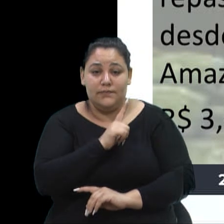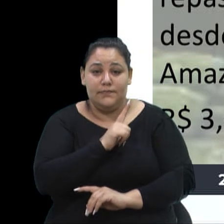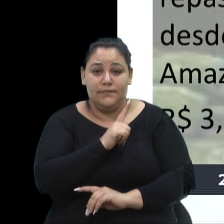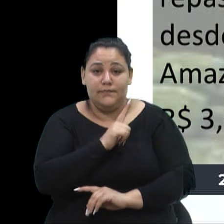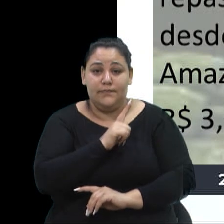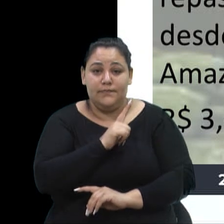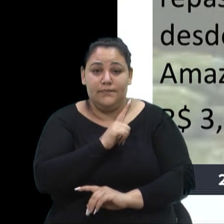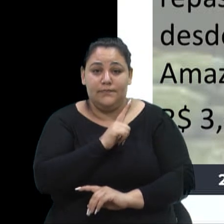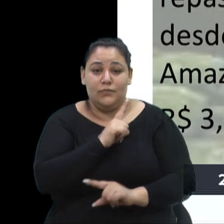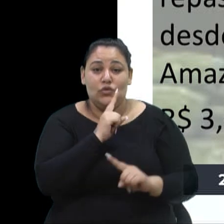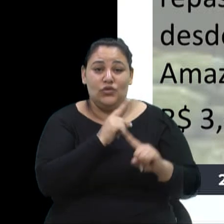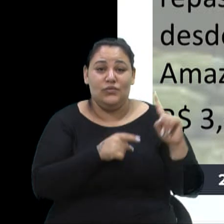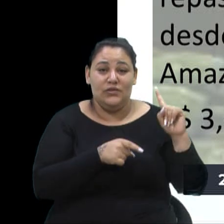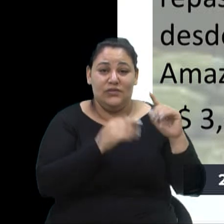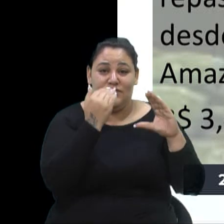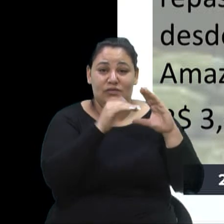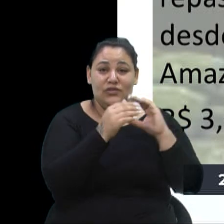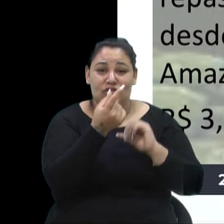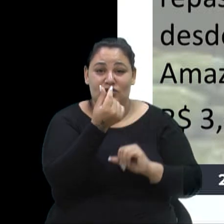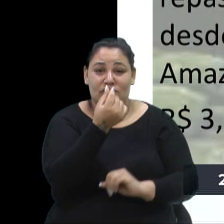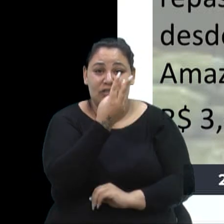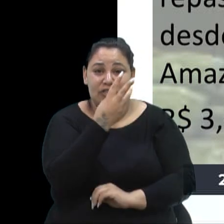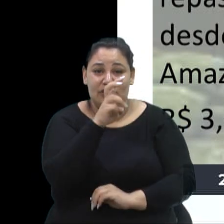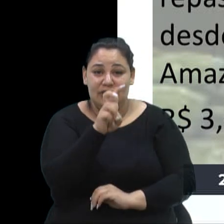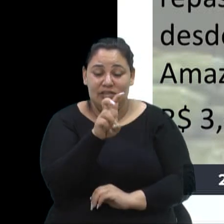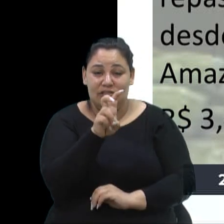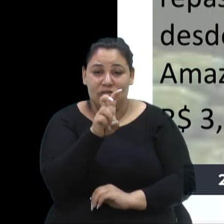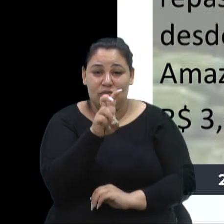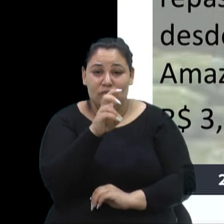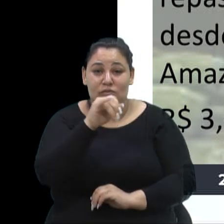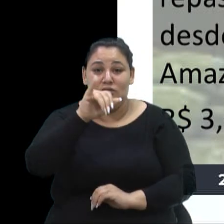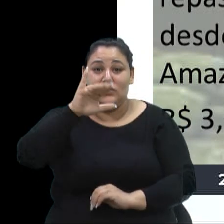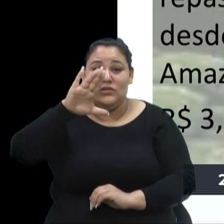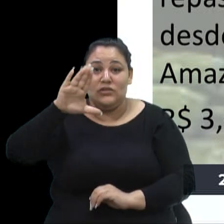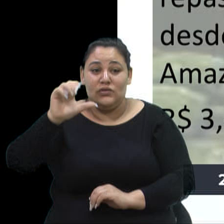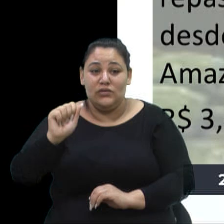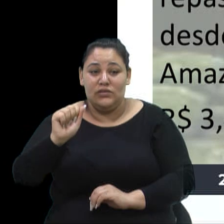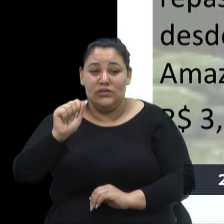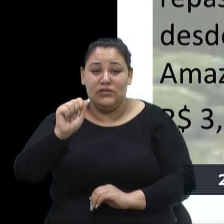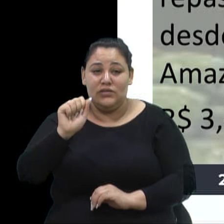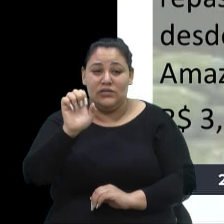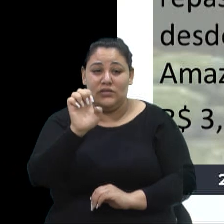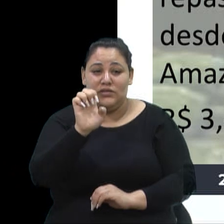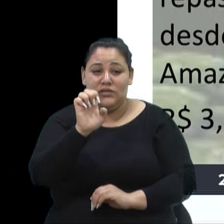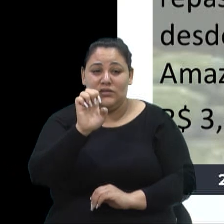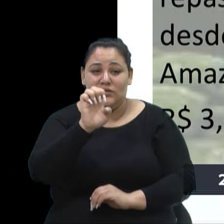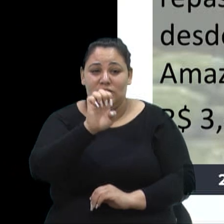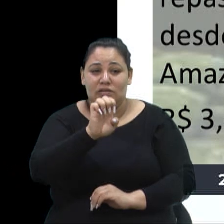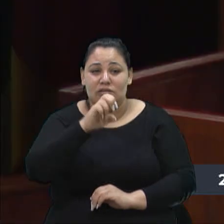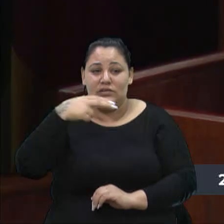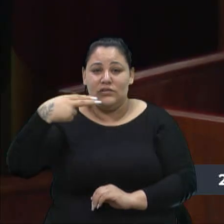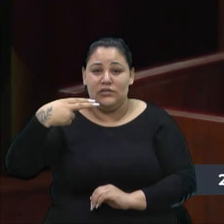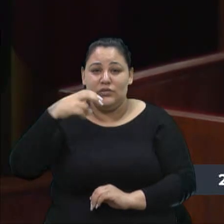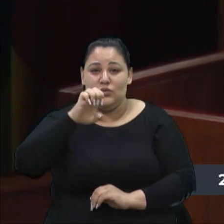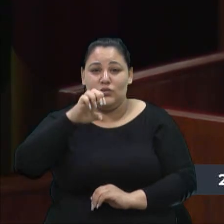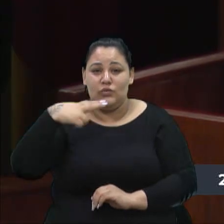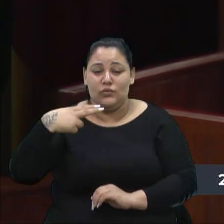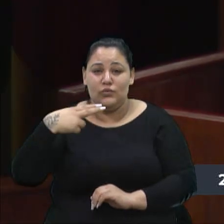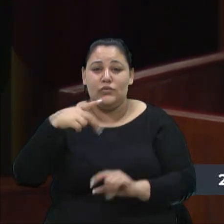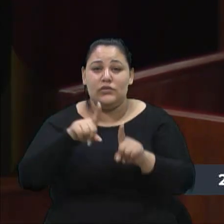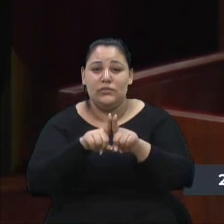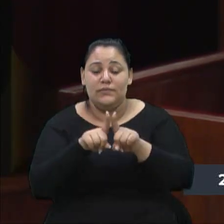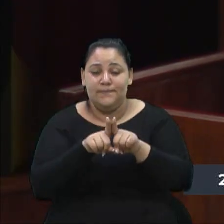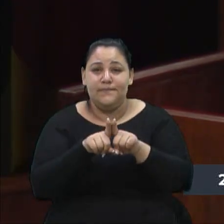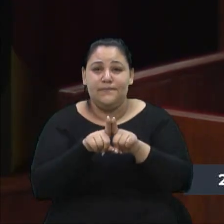repasses de 35 milhões de euros, sendo que desde 2008, o ano que foi criado o fundo,